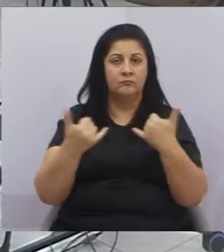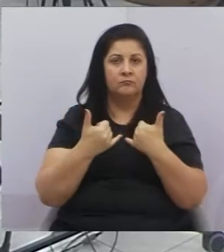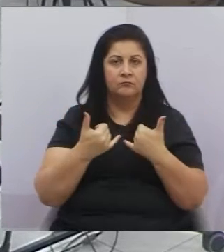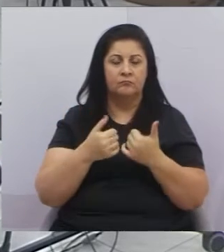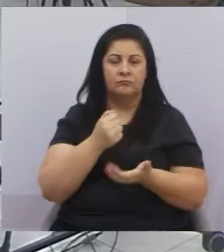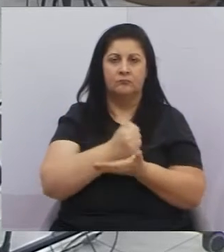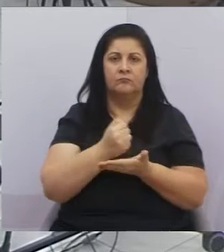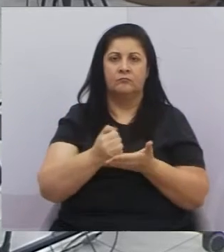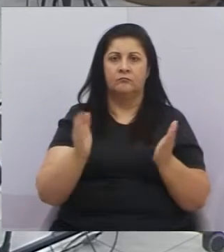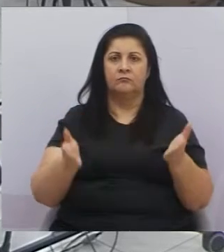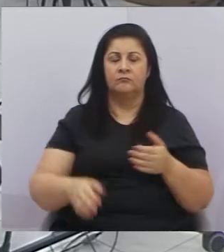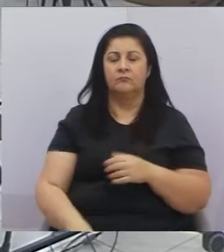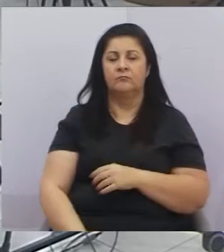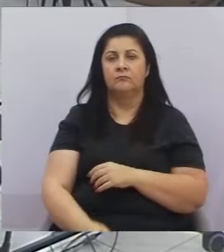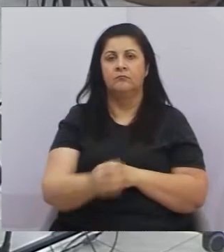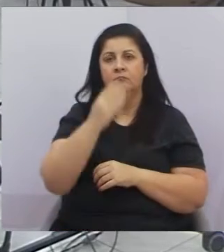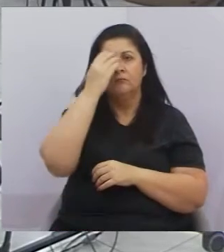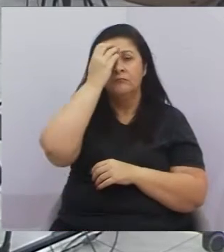para esta sessão.